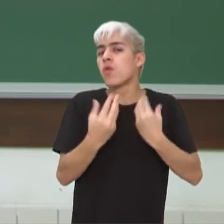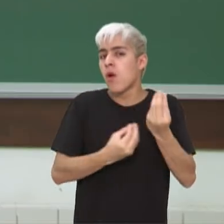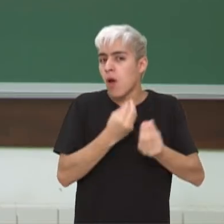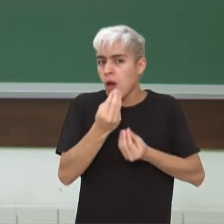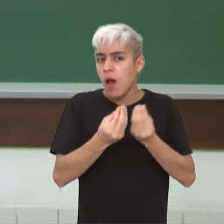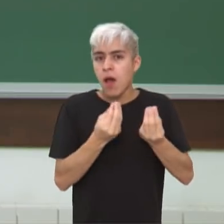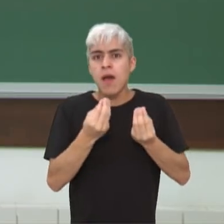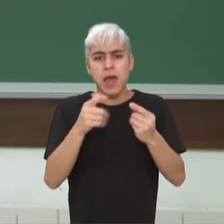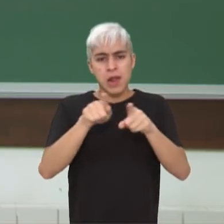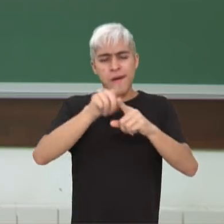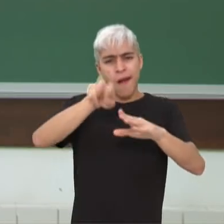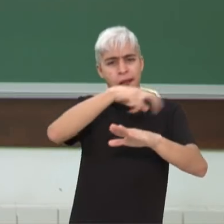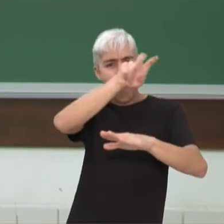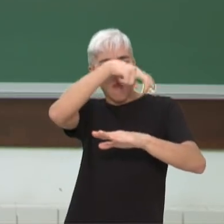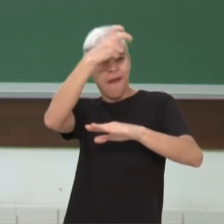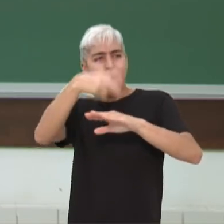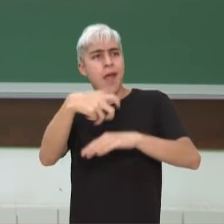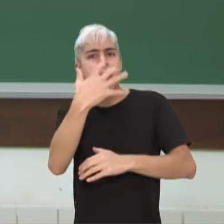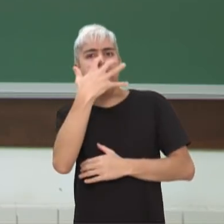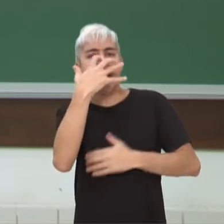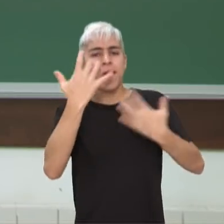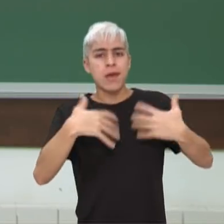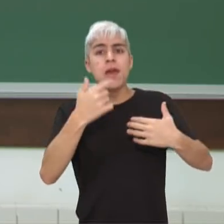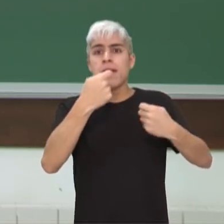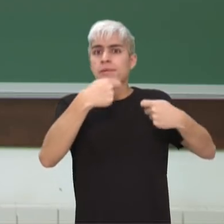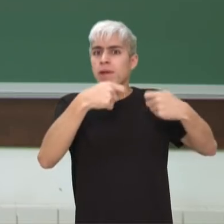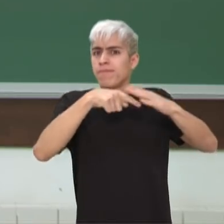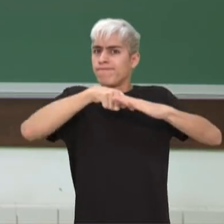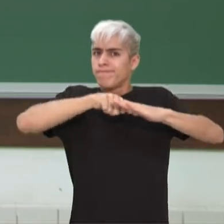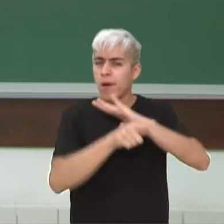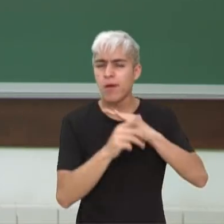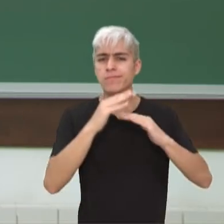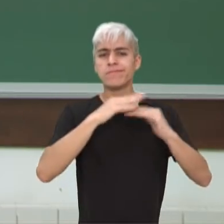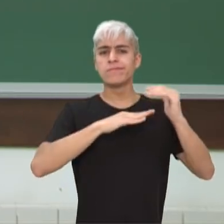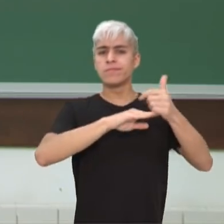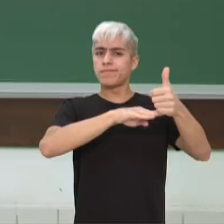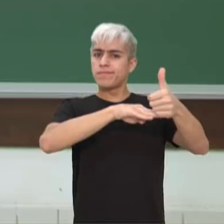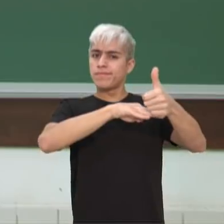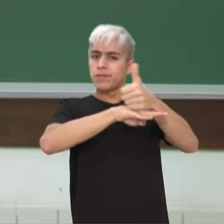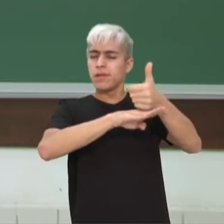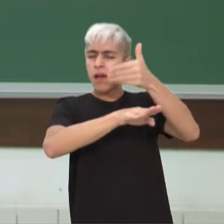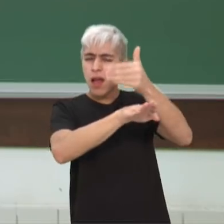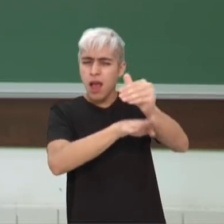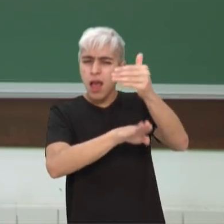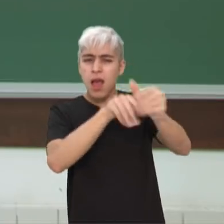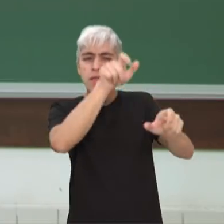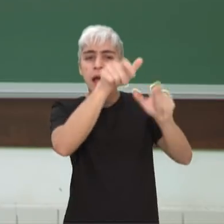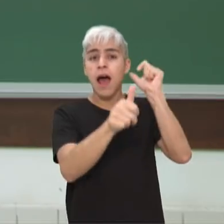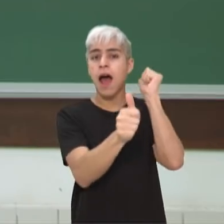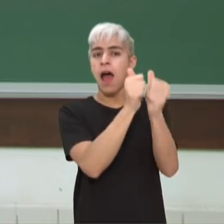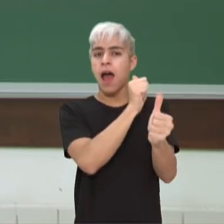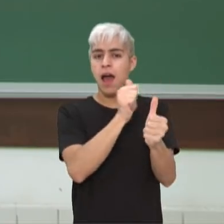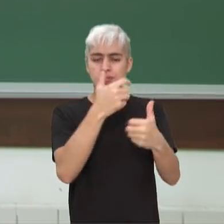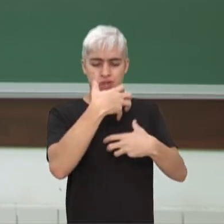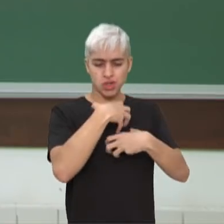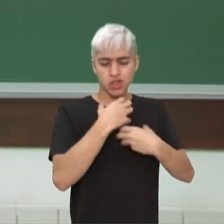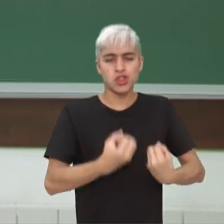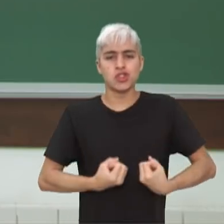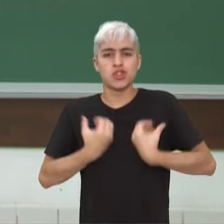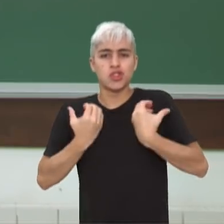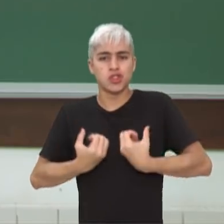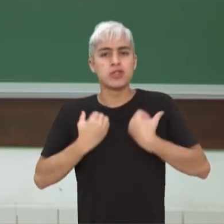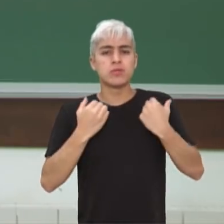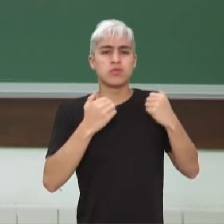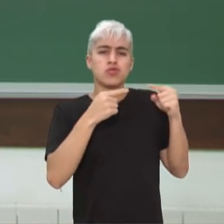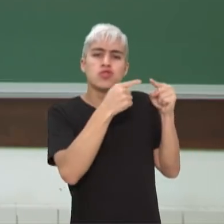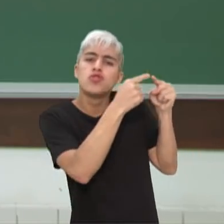bastante acrobáticos e precisava de um grau de treinamento bastante absurdo daqueles atletas que acabavam fazendo ali no decorrer de suas